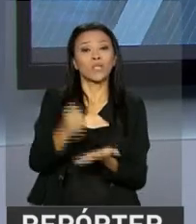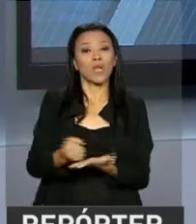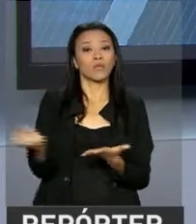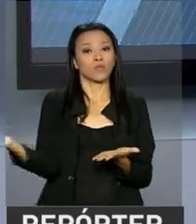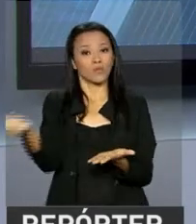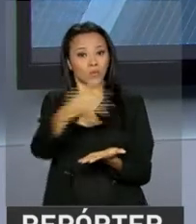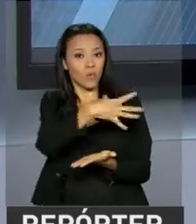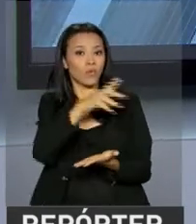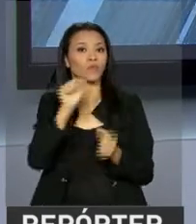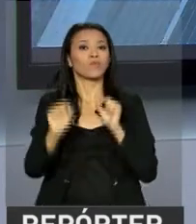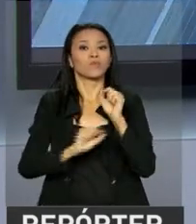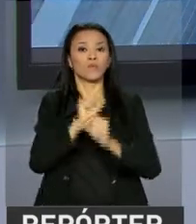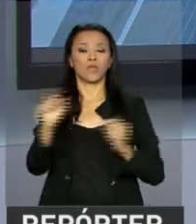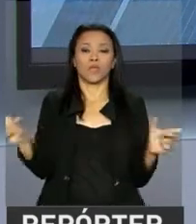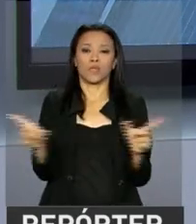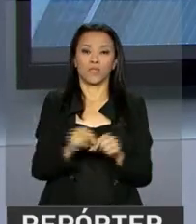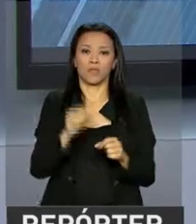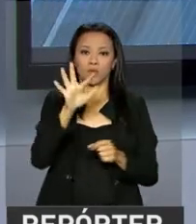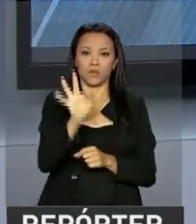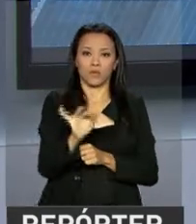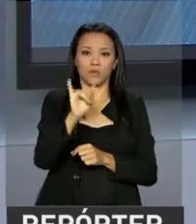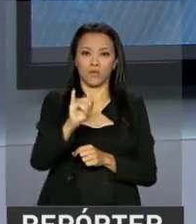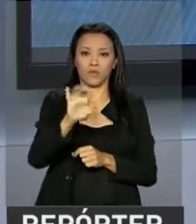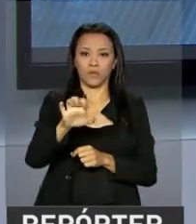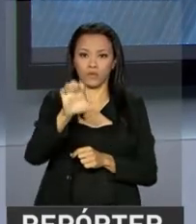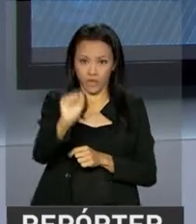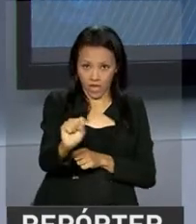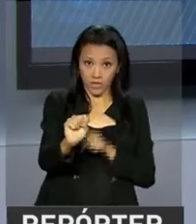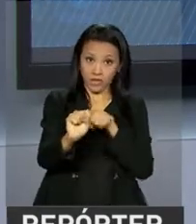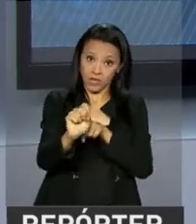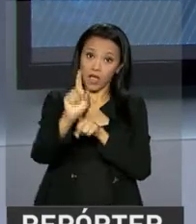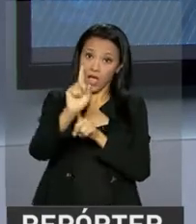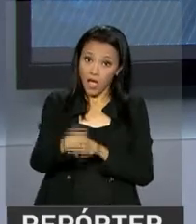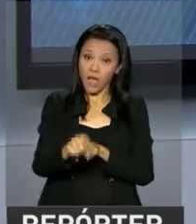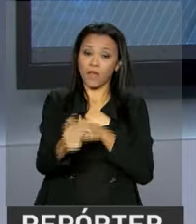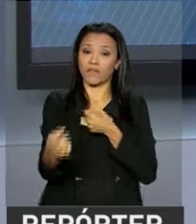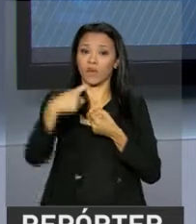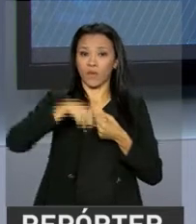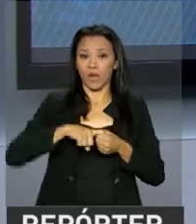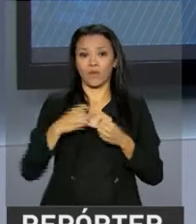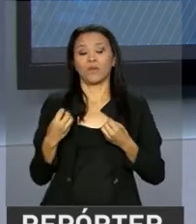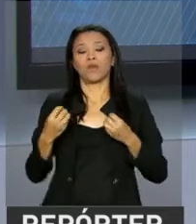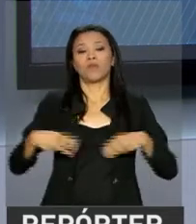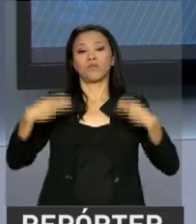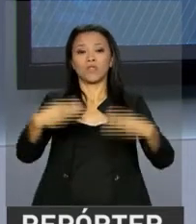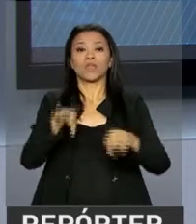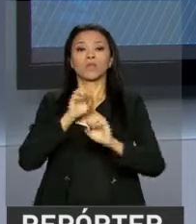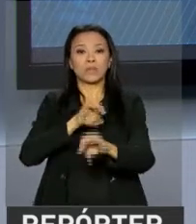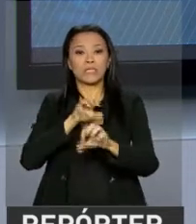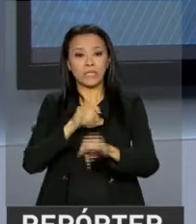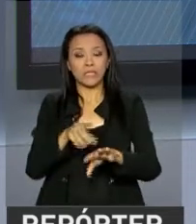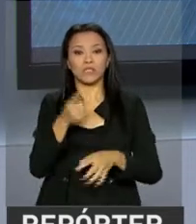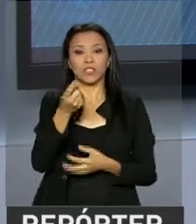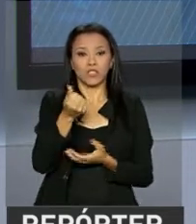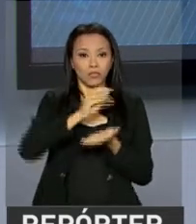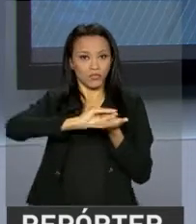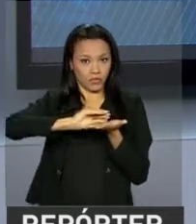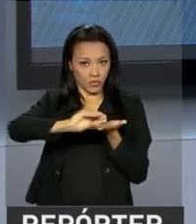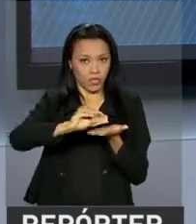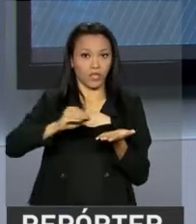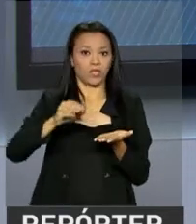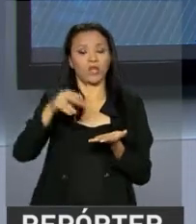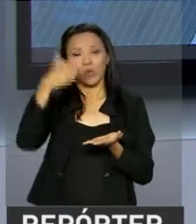do fundo de financiamento estudantil o fies é um programa do ministério da educação que financia cursos superiores